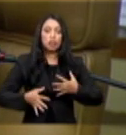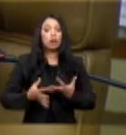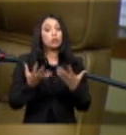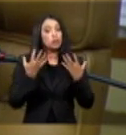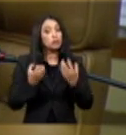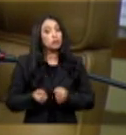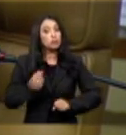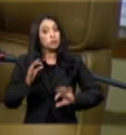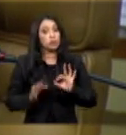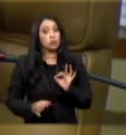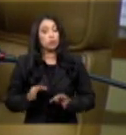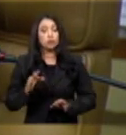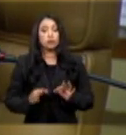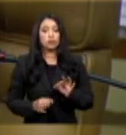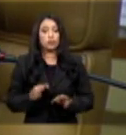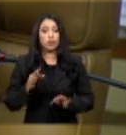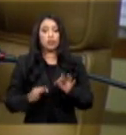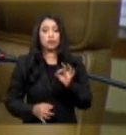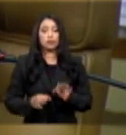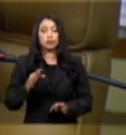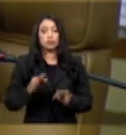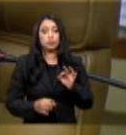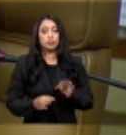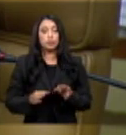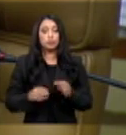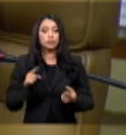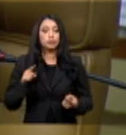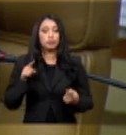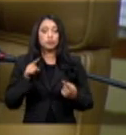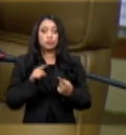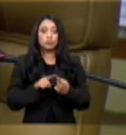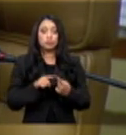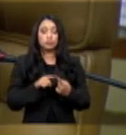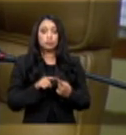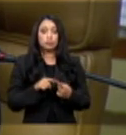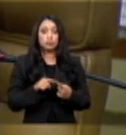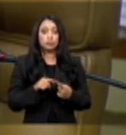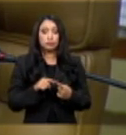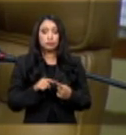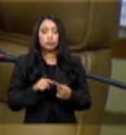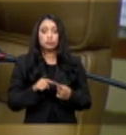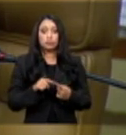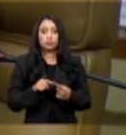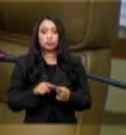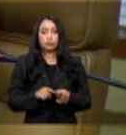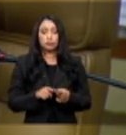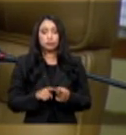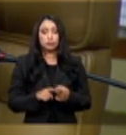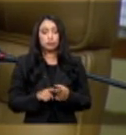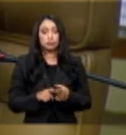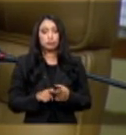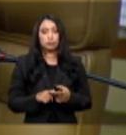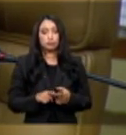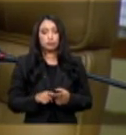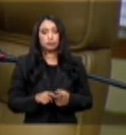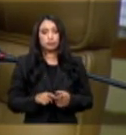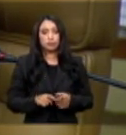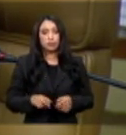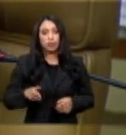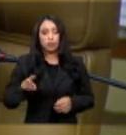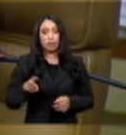estamos a julgar. Prevalece, portanto, o objeto específico da ação, no voto que eu proferirei, só aqueles itens,